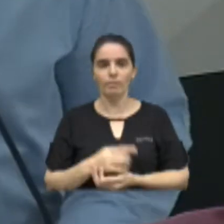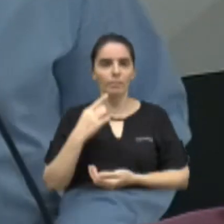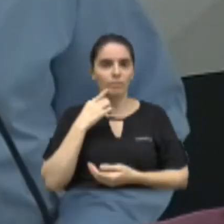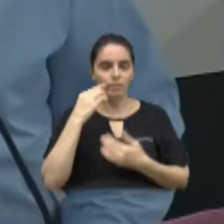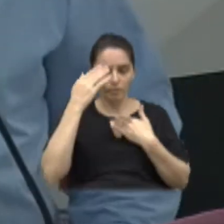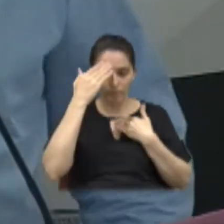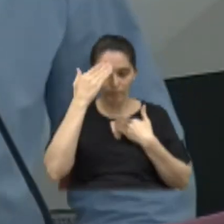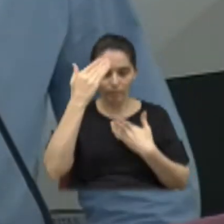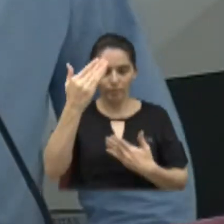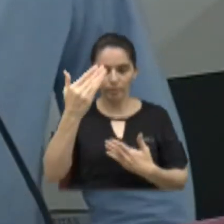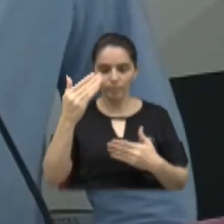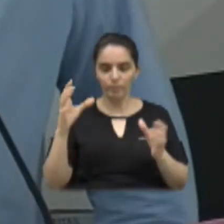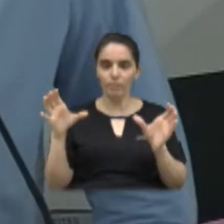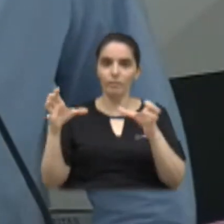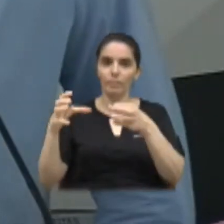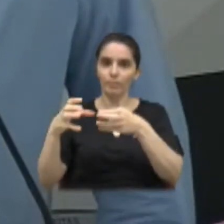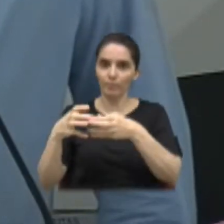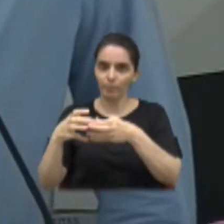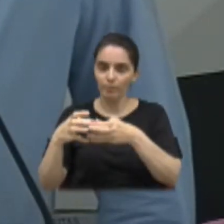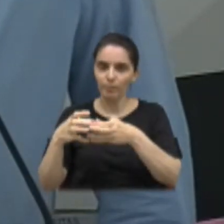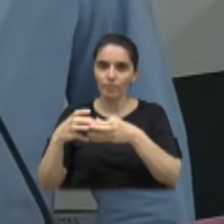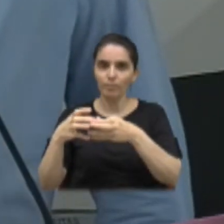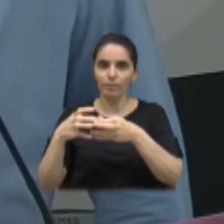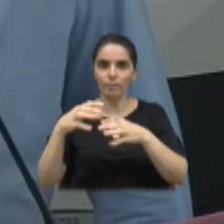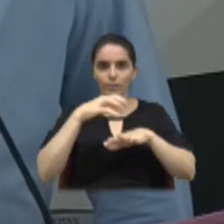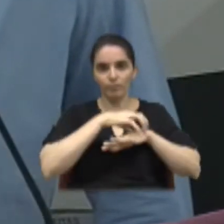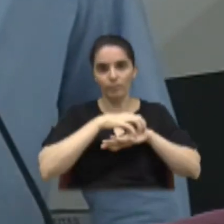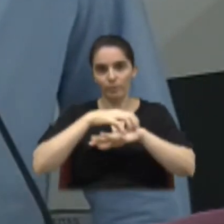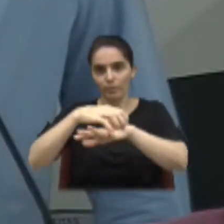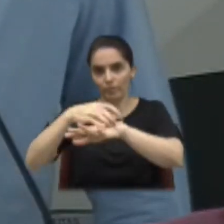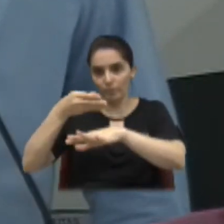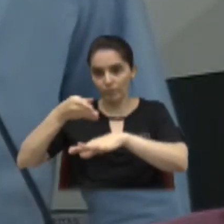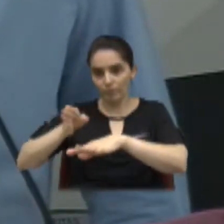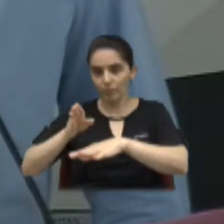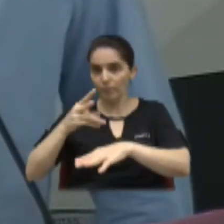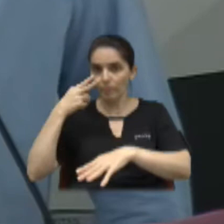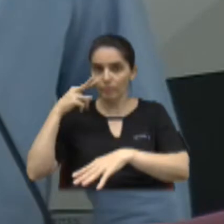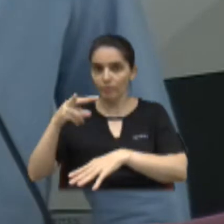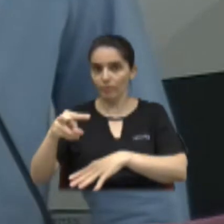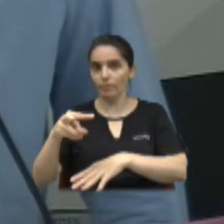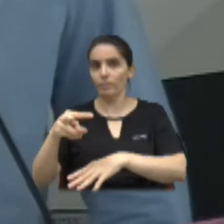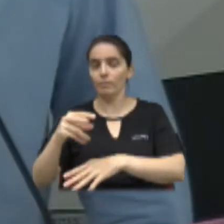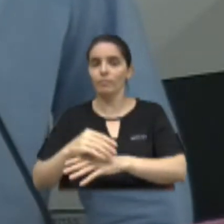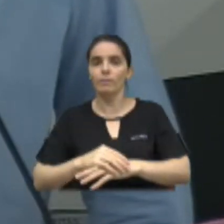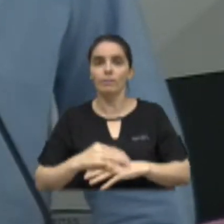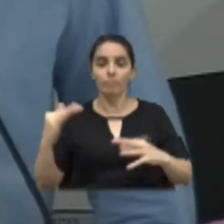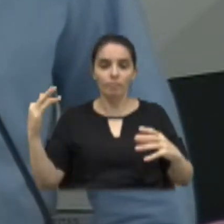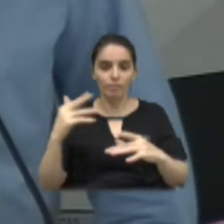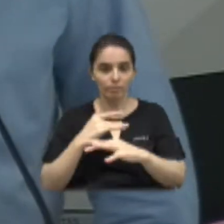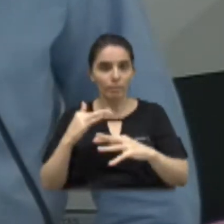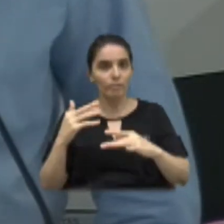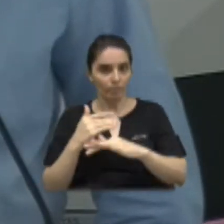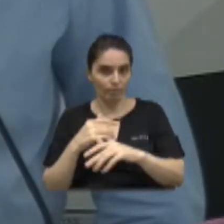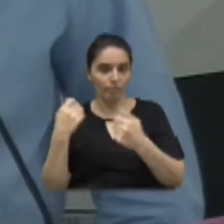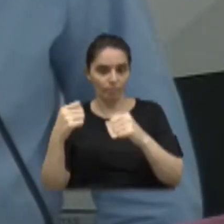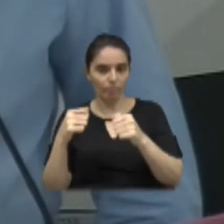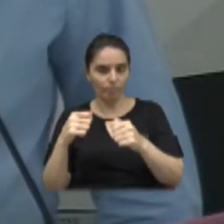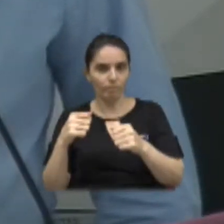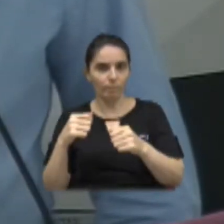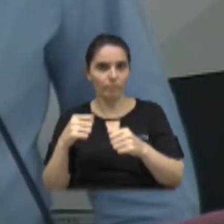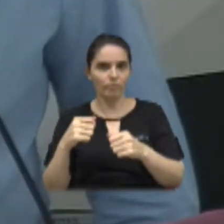agradeço a atenção da comissão de transporte, de ir lá. Mas é um caso que, foi como o Helder falou, em 1 minuto, uma